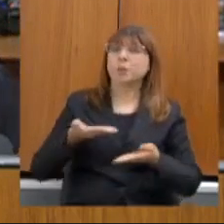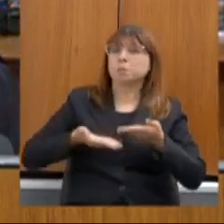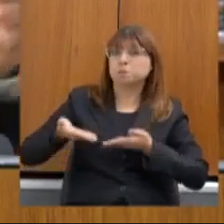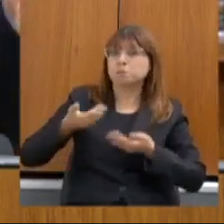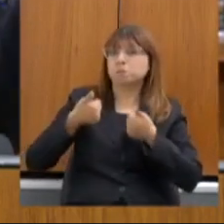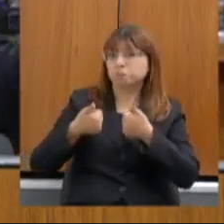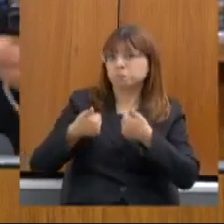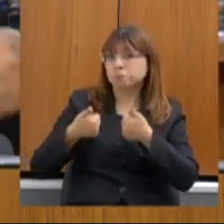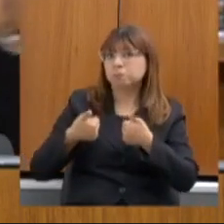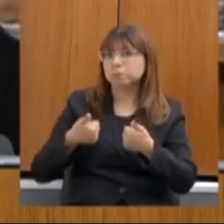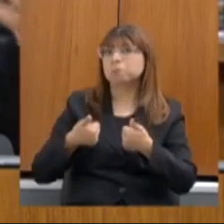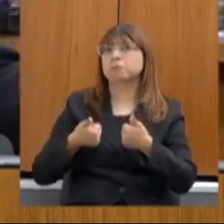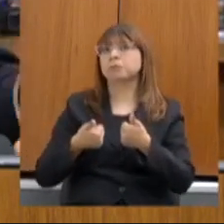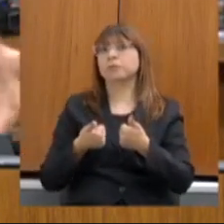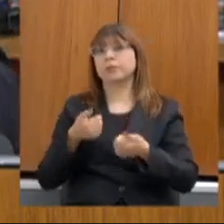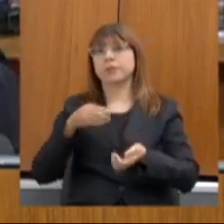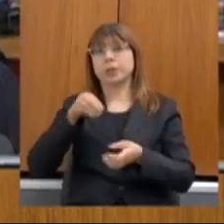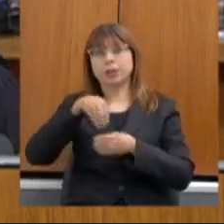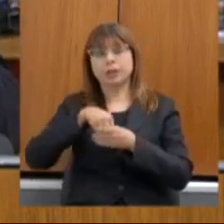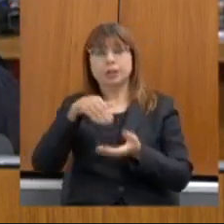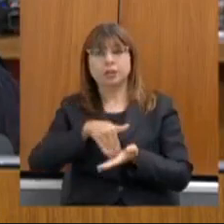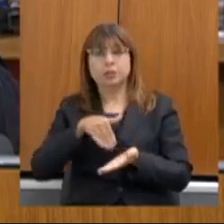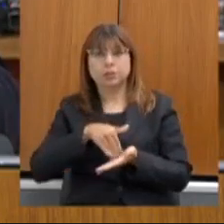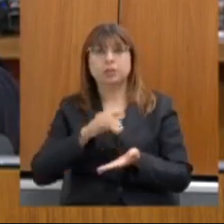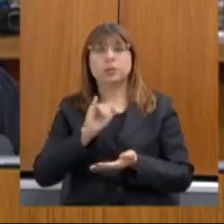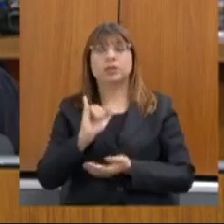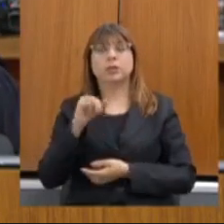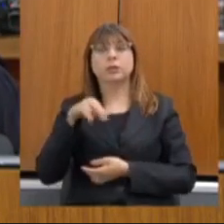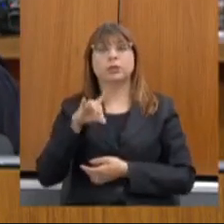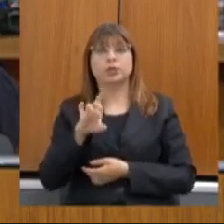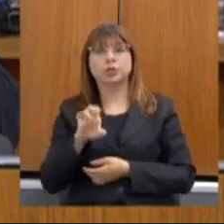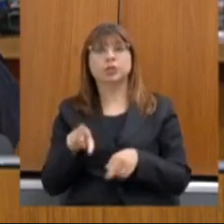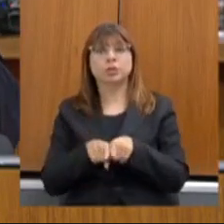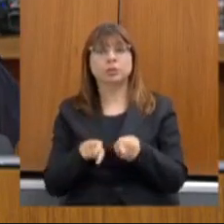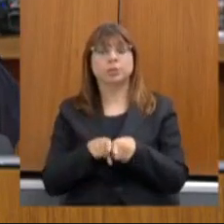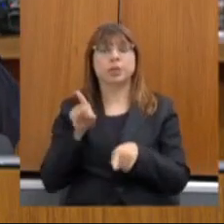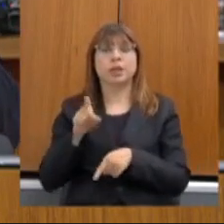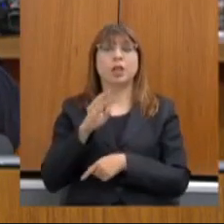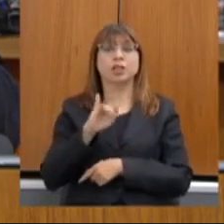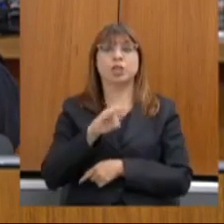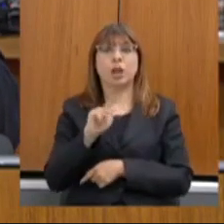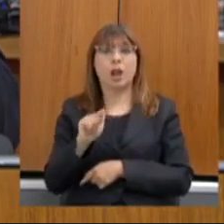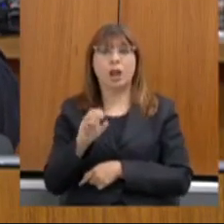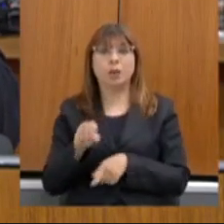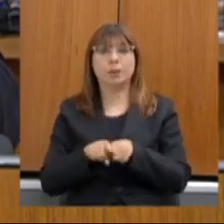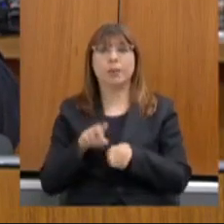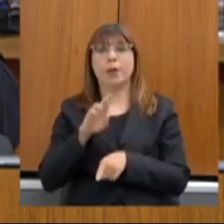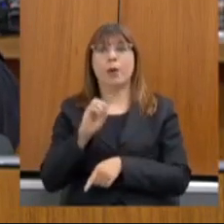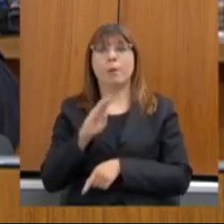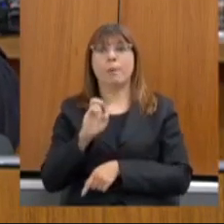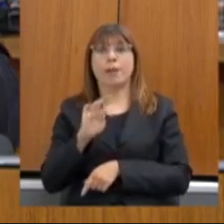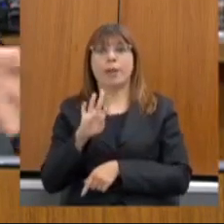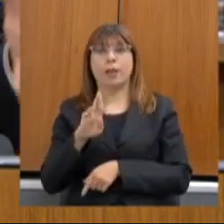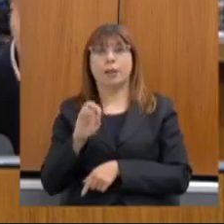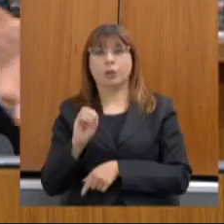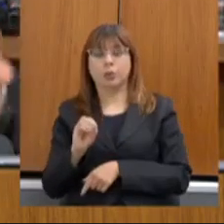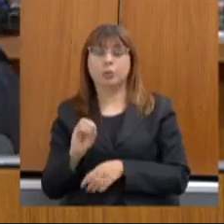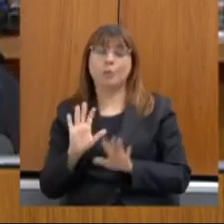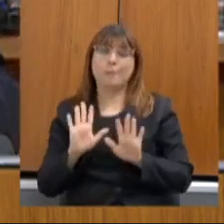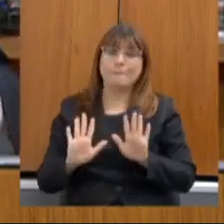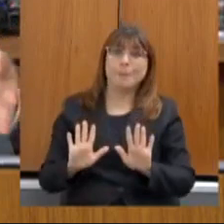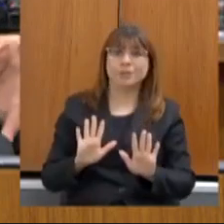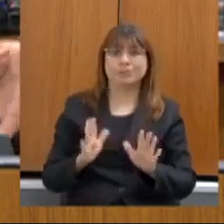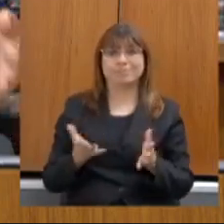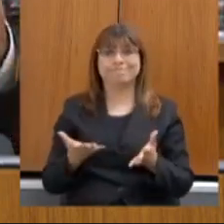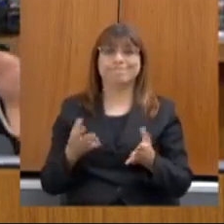tratado também na sua secretaria no índia especial lá pelo Tiago e o Roberto é mas